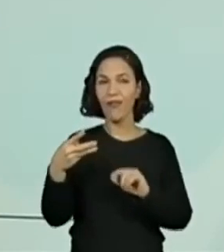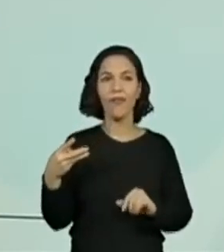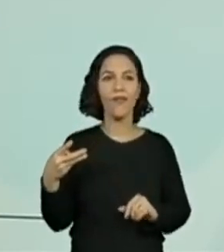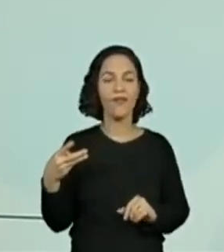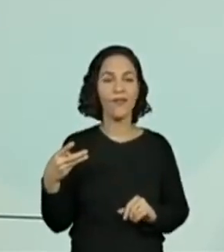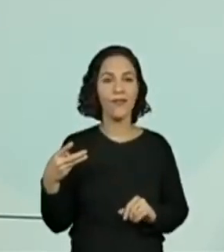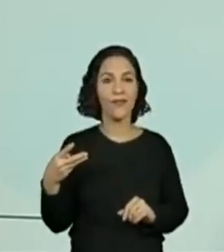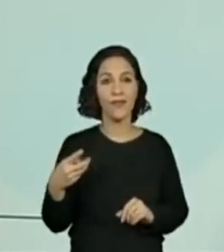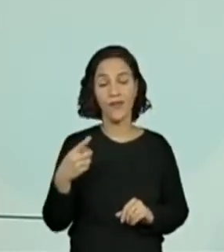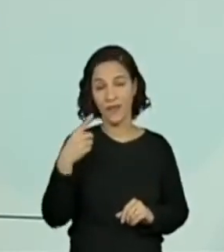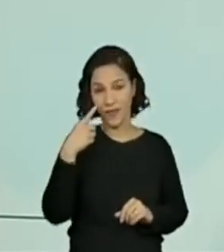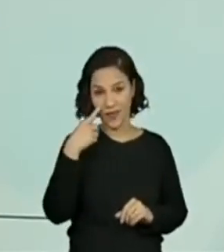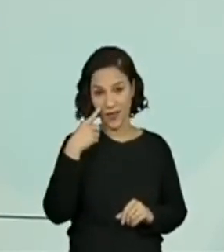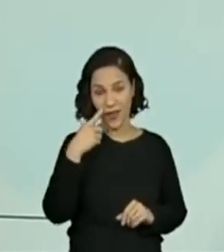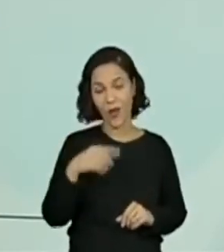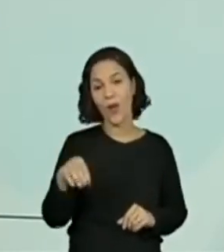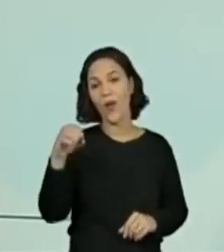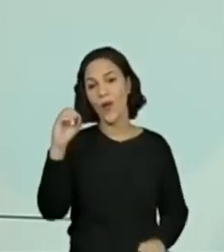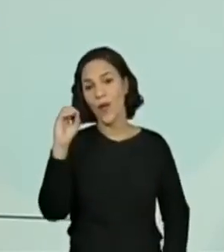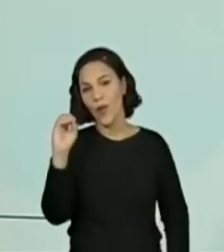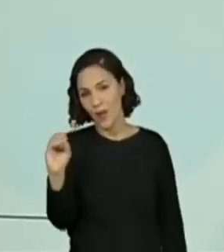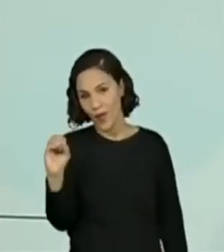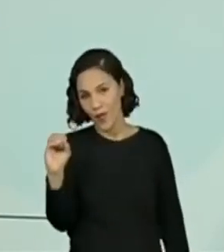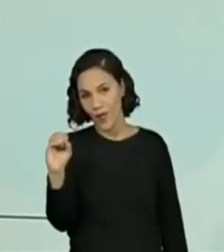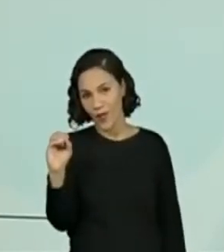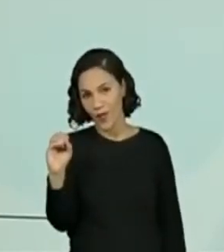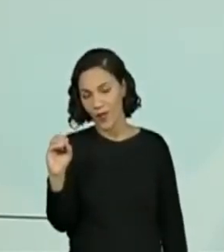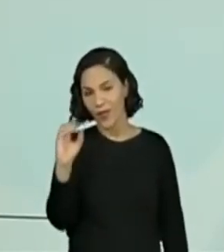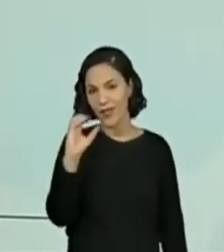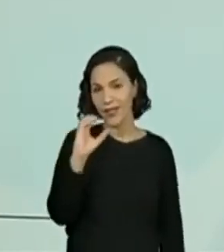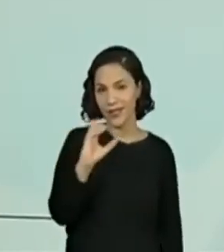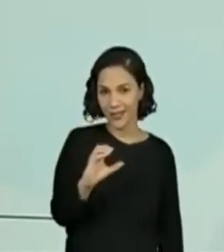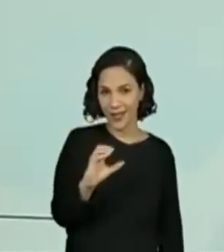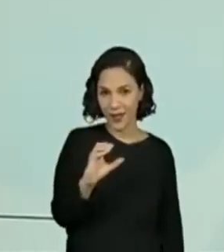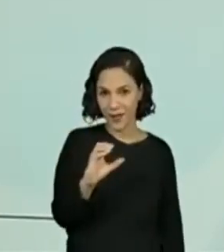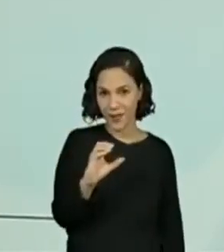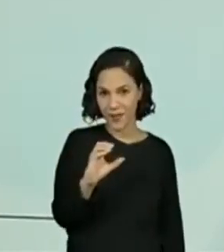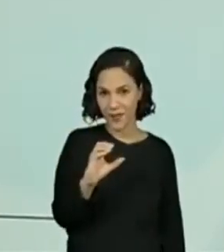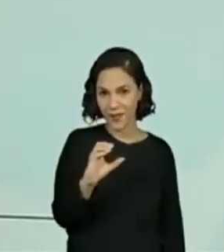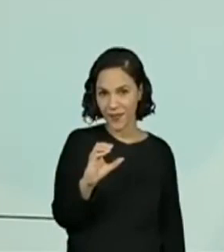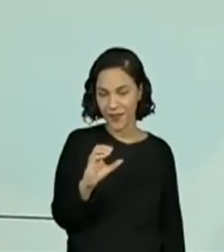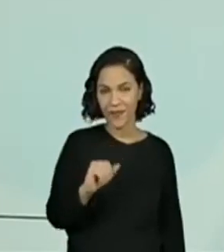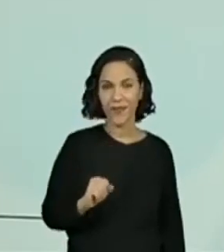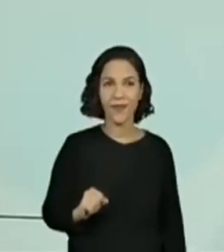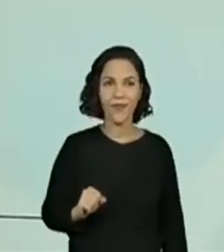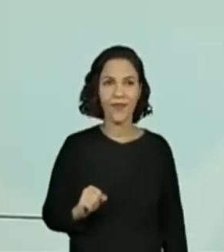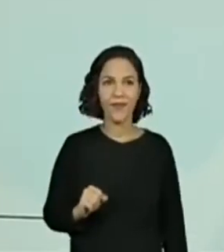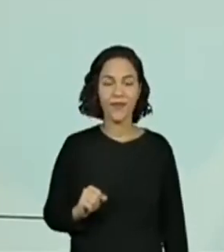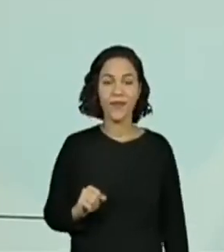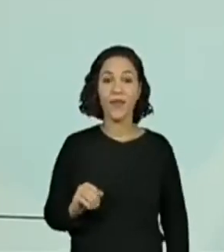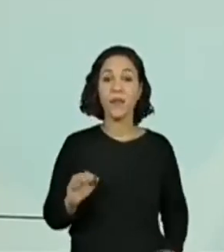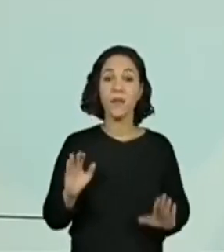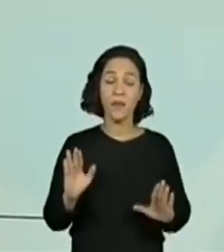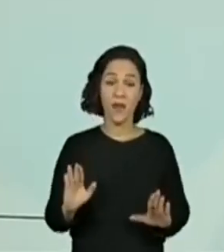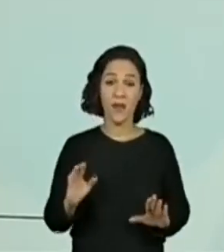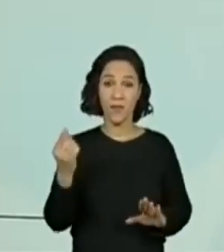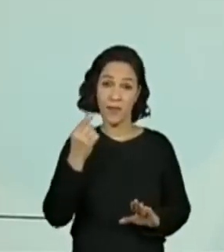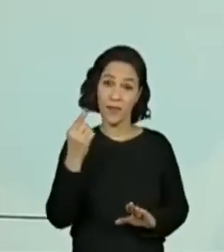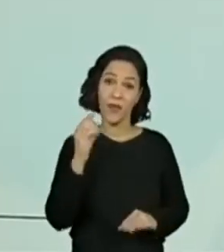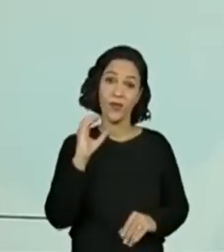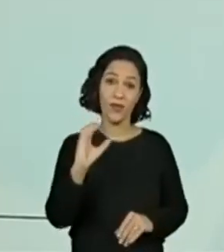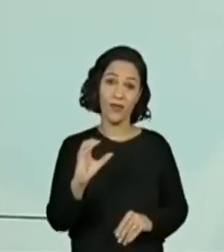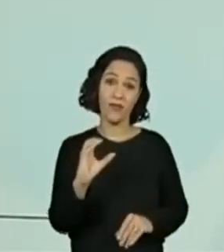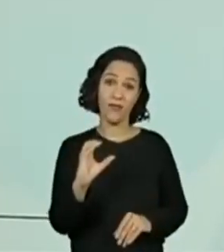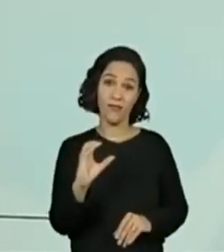Ela usou esco. A letra O e a letra C. Mas acho que primeiro vem a letra C para